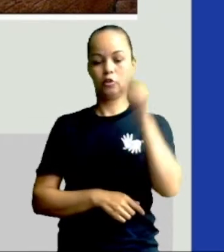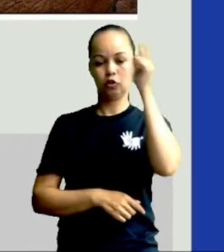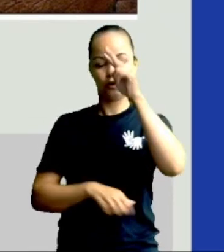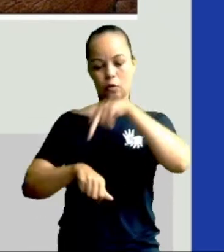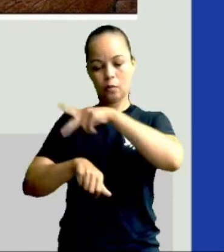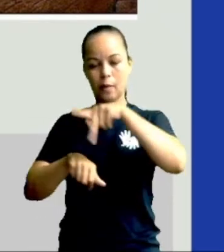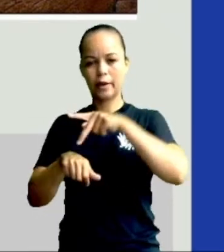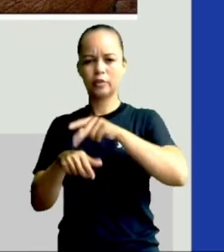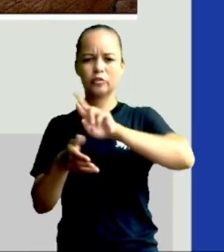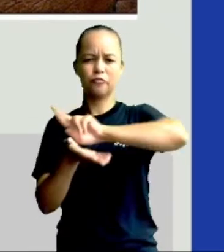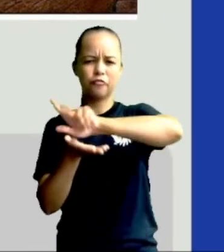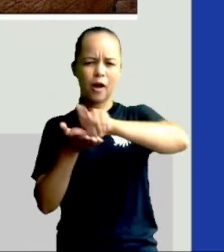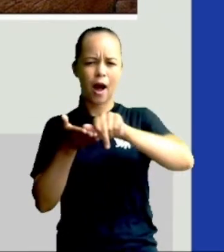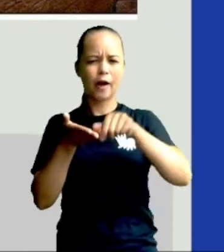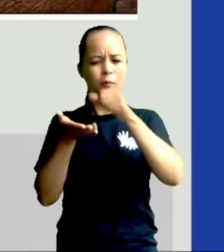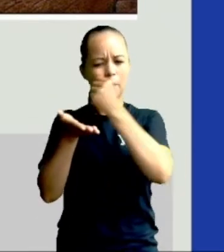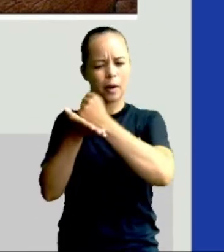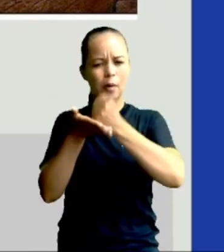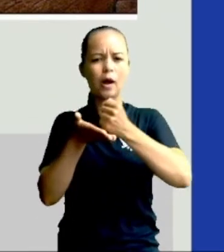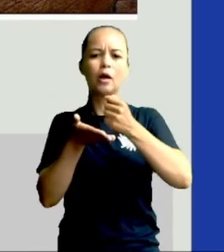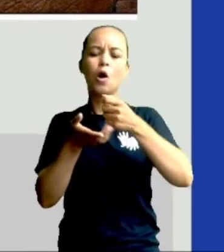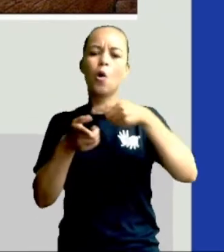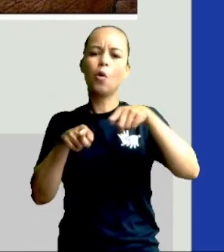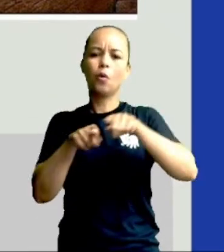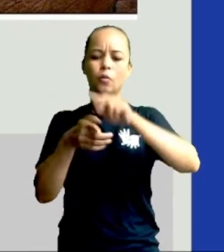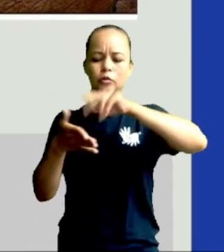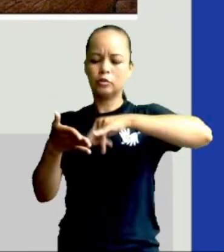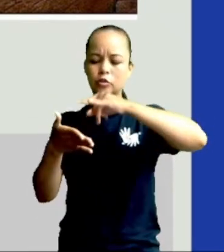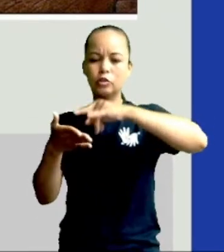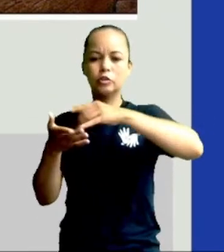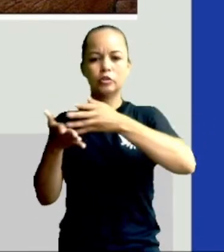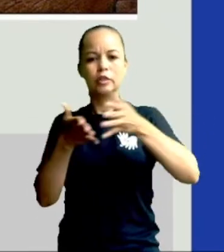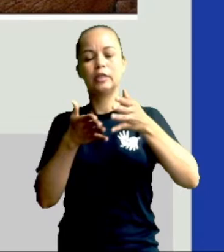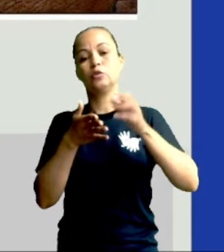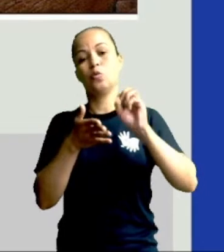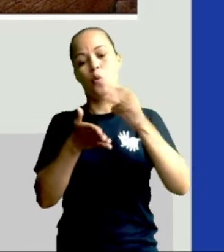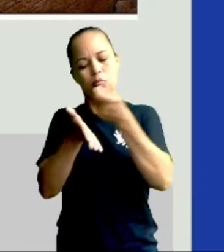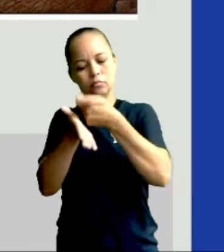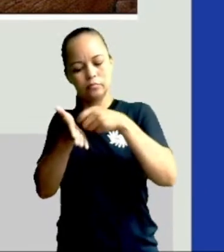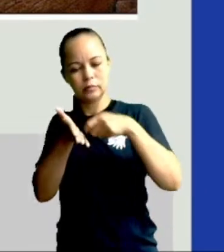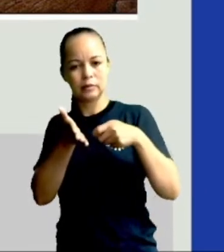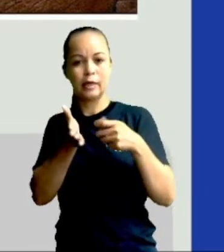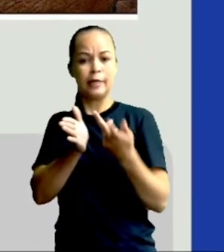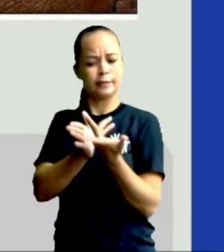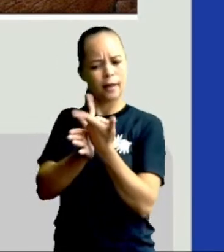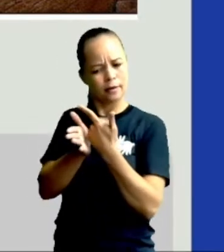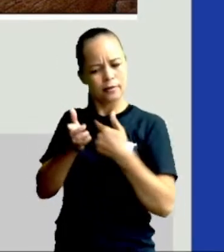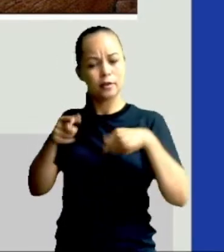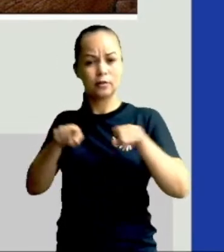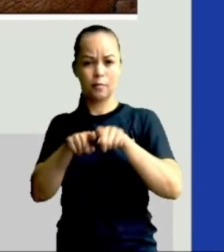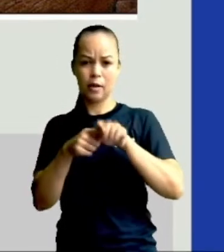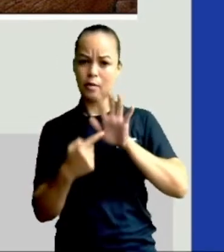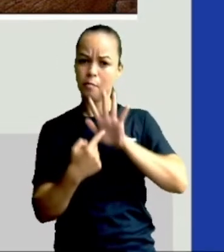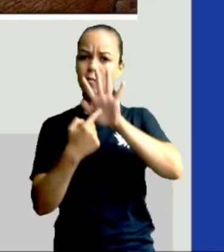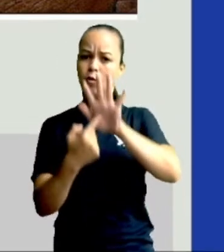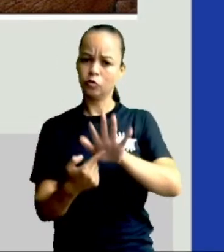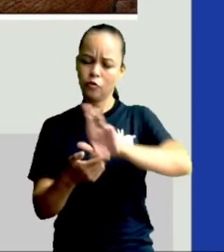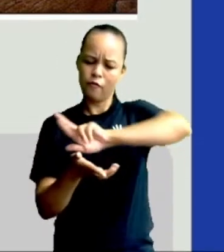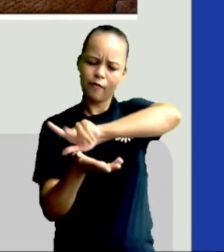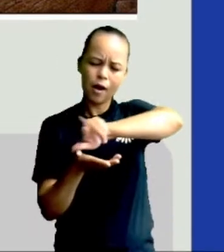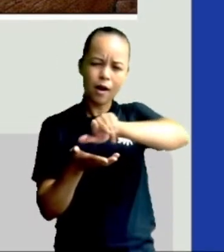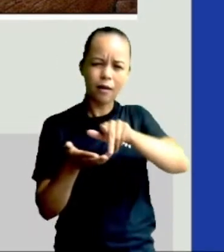vários registros, sejam eles escritos ou através de desenhos. Foi o que nos identificou várias